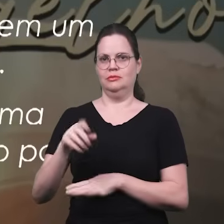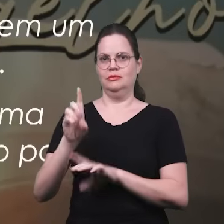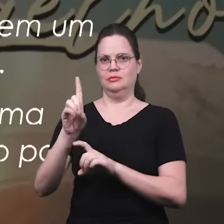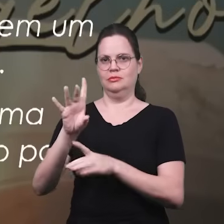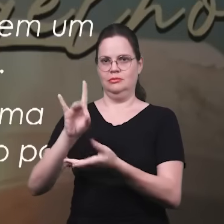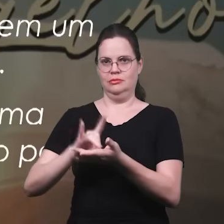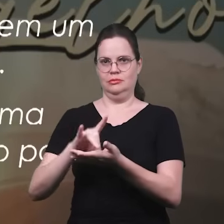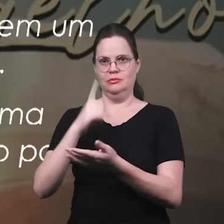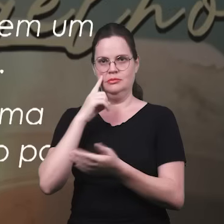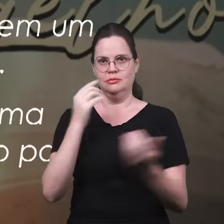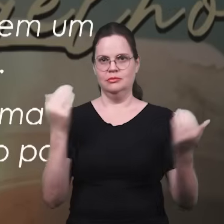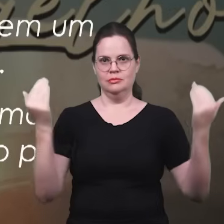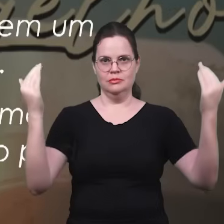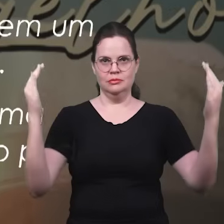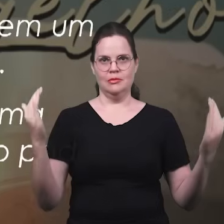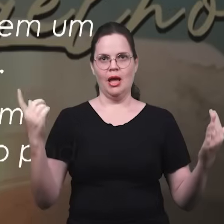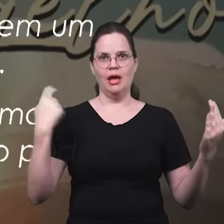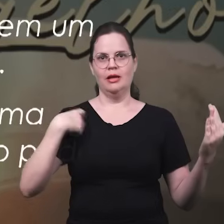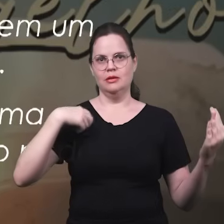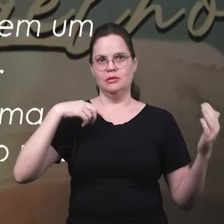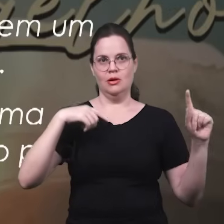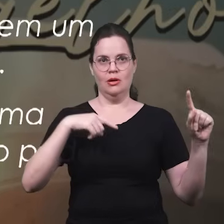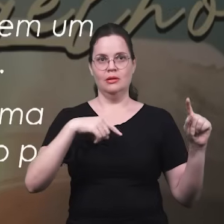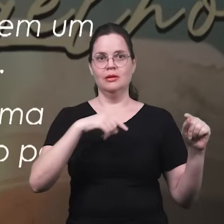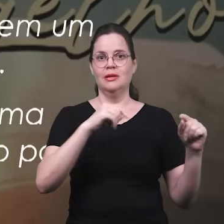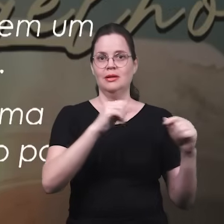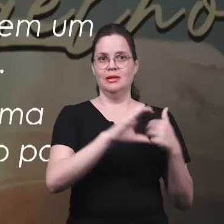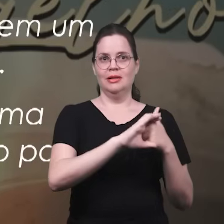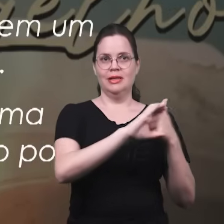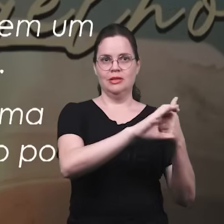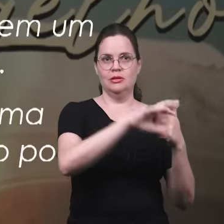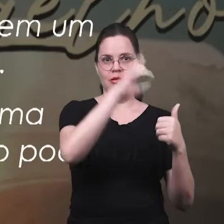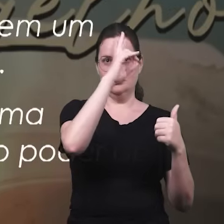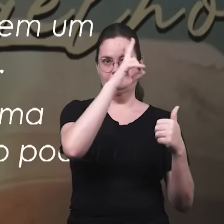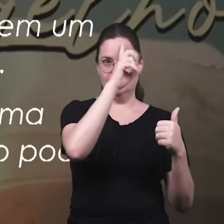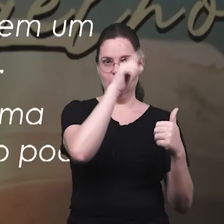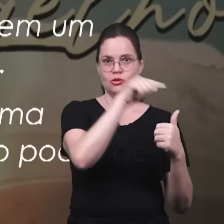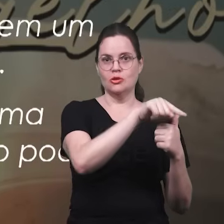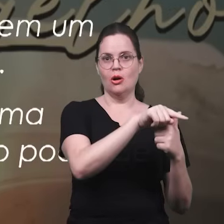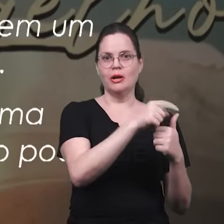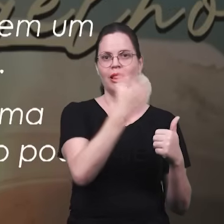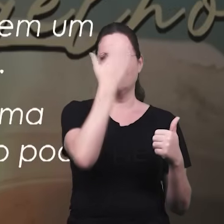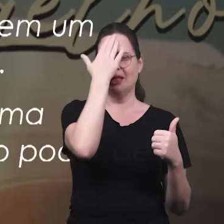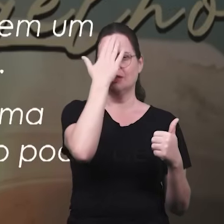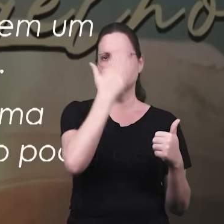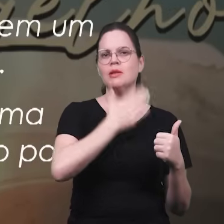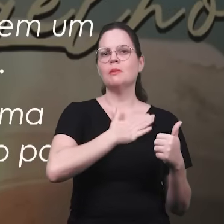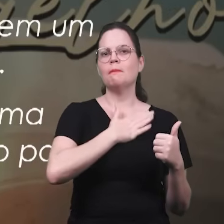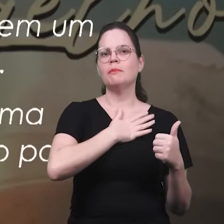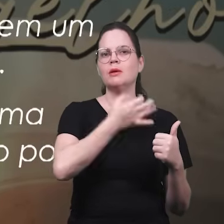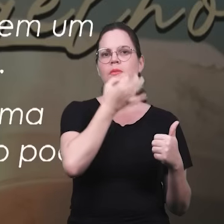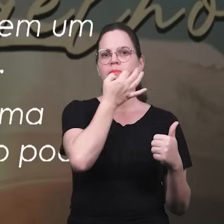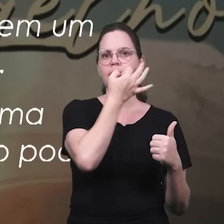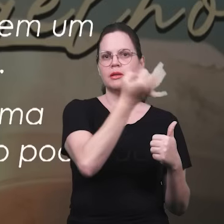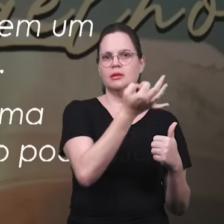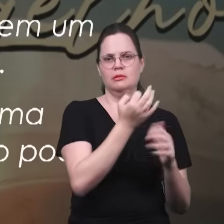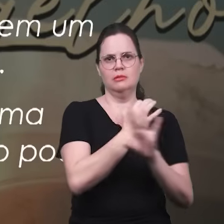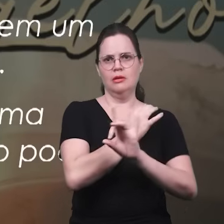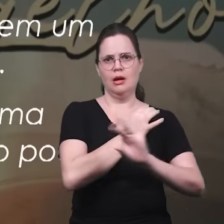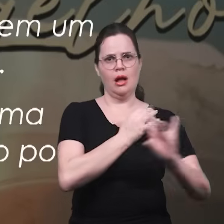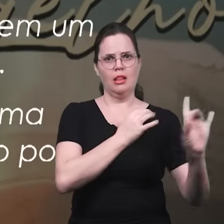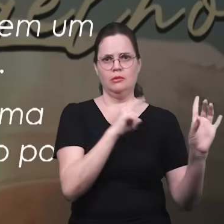história. O cristianismo está ligado à história, a interpretações. E interpretações, cada um tem